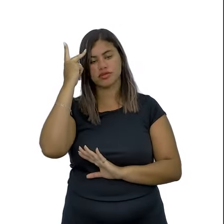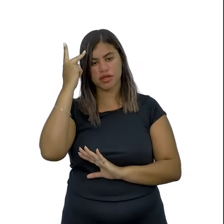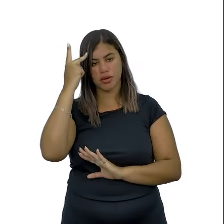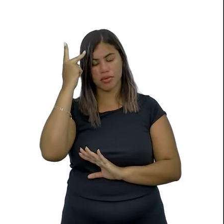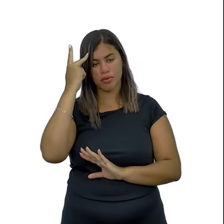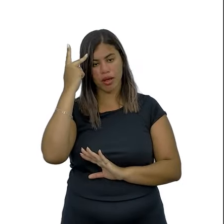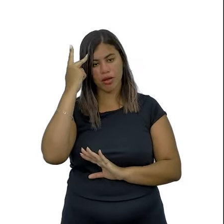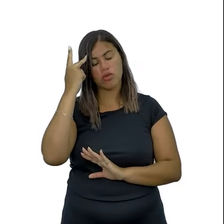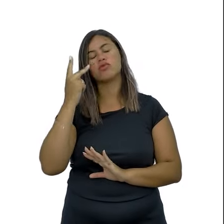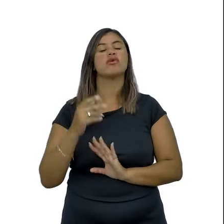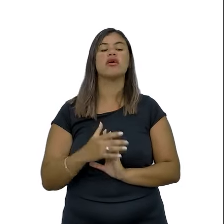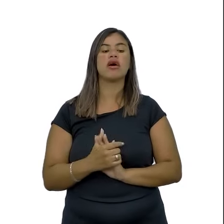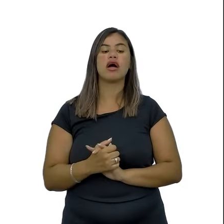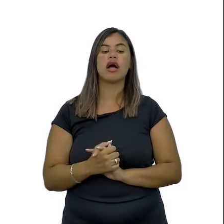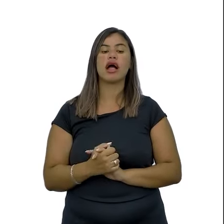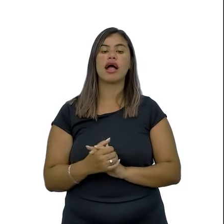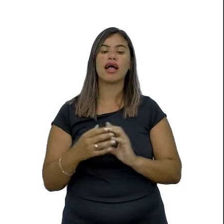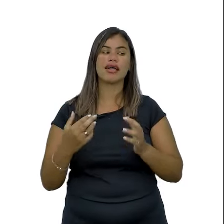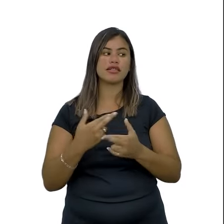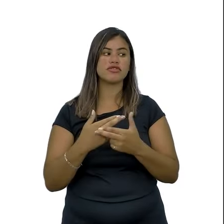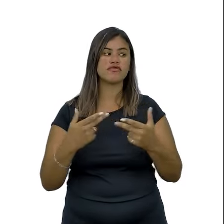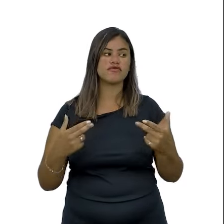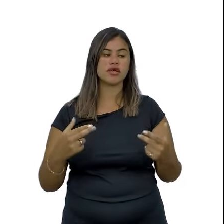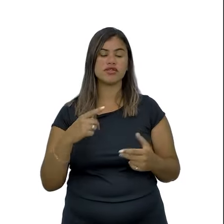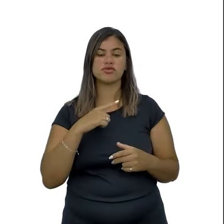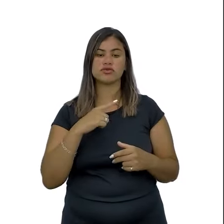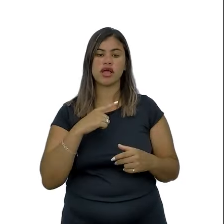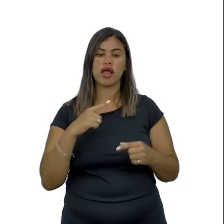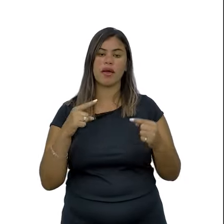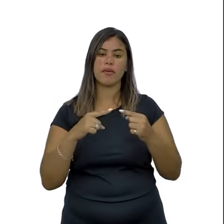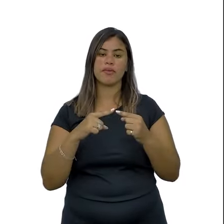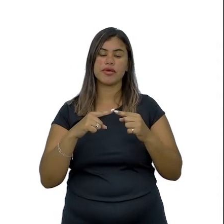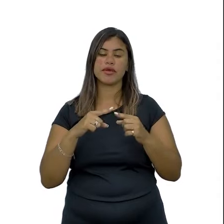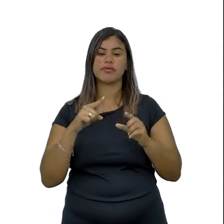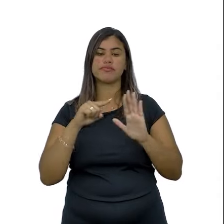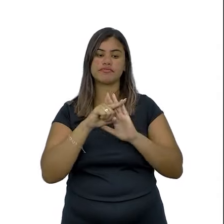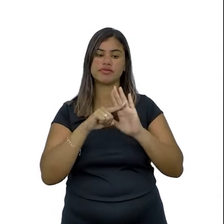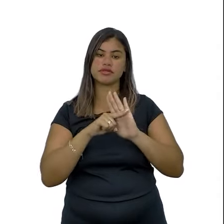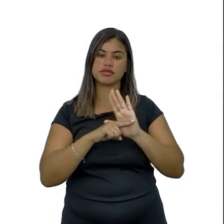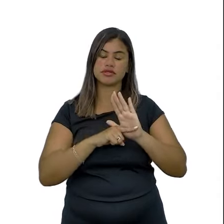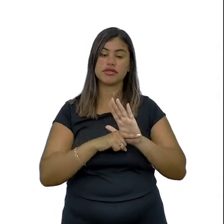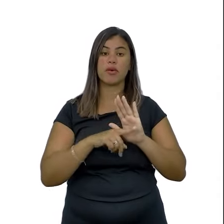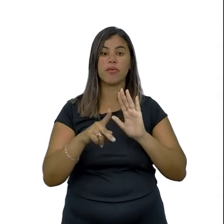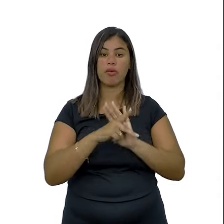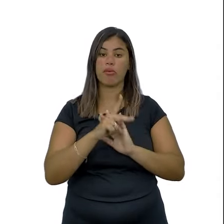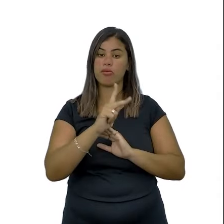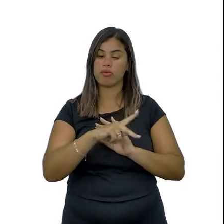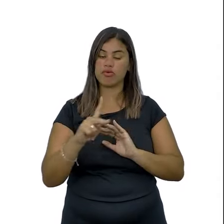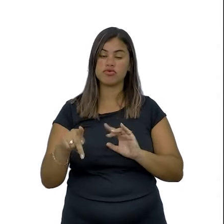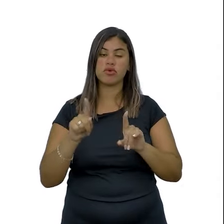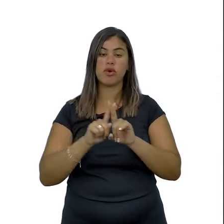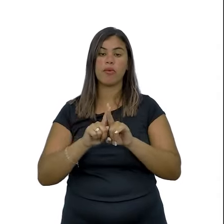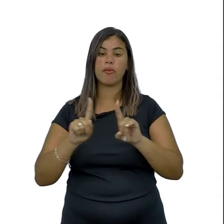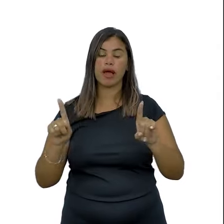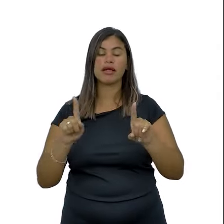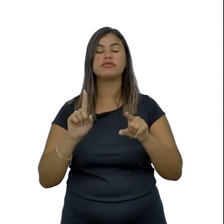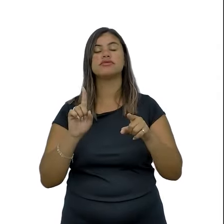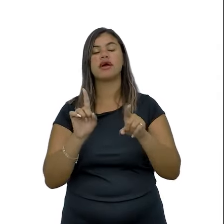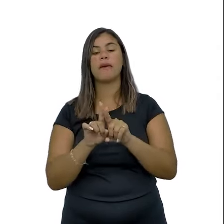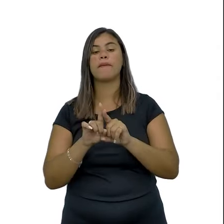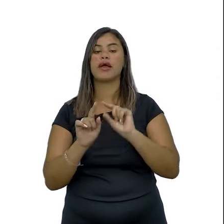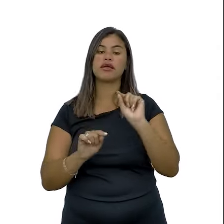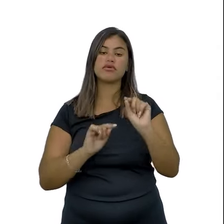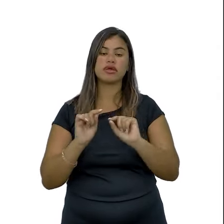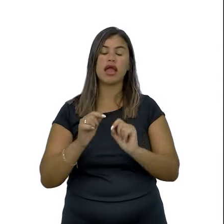também oferece recursos, não só de consulta para o professor, mas para que os estudantes também